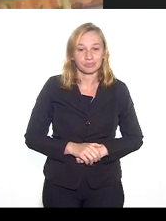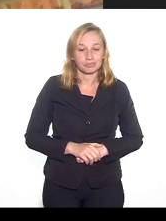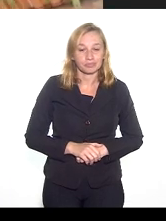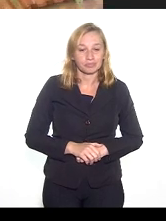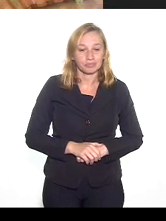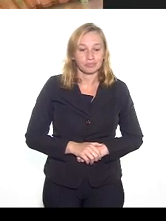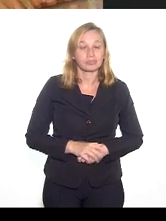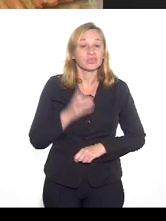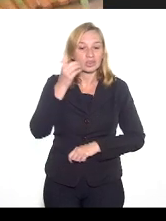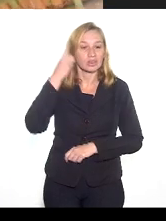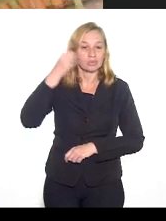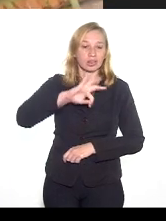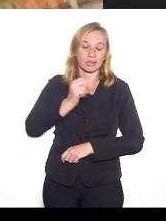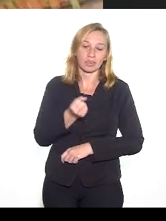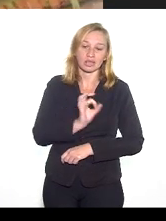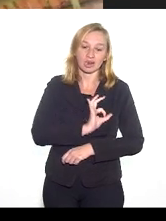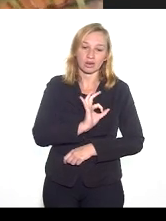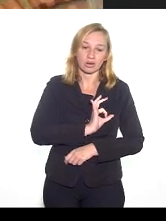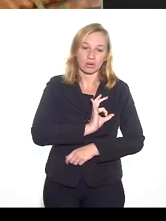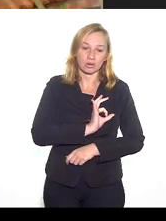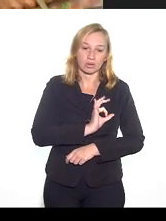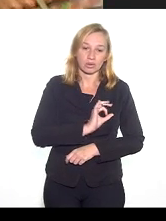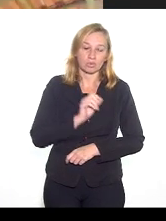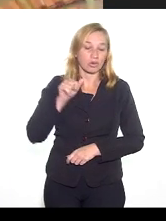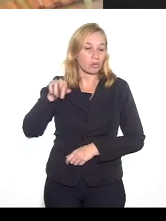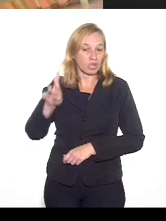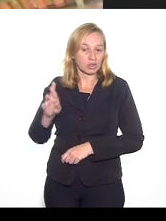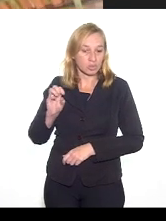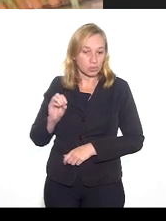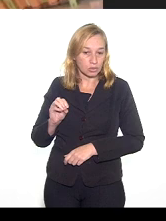pela deputada Marta Rocha, ao procurador.